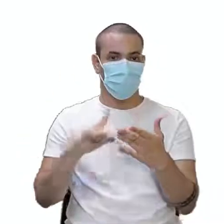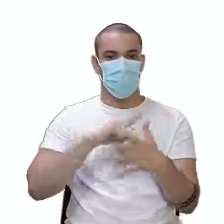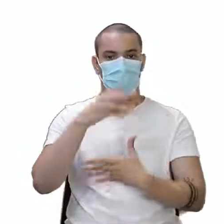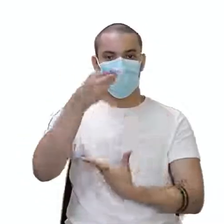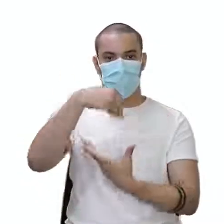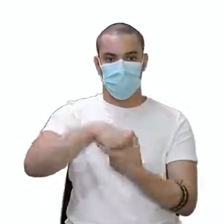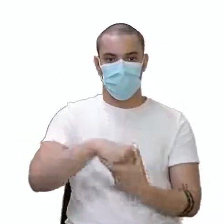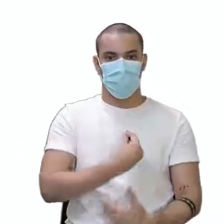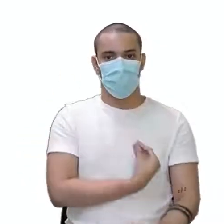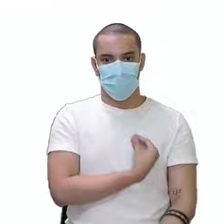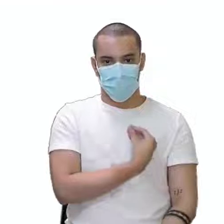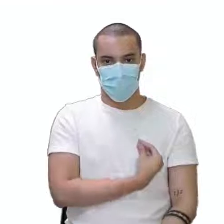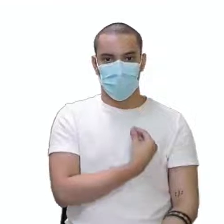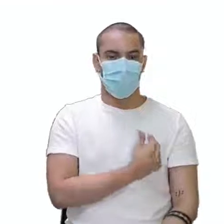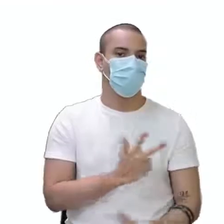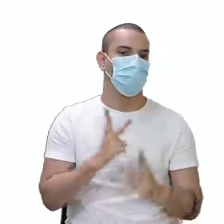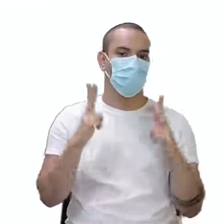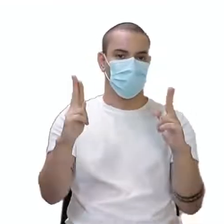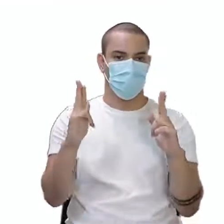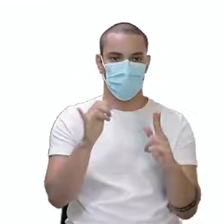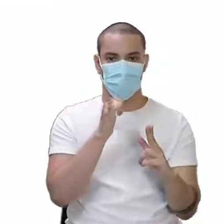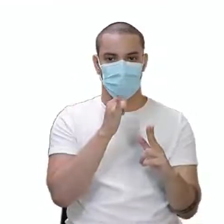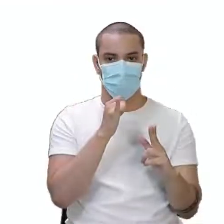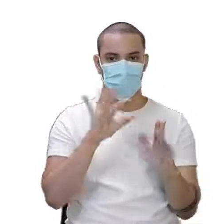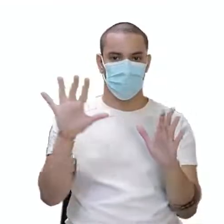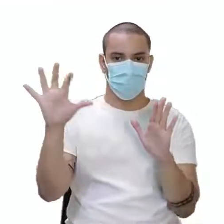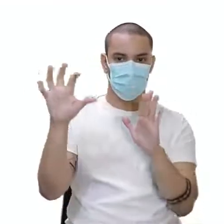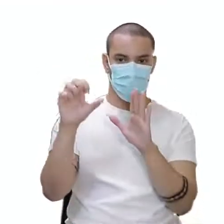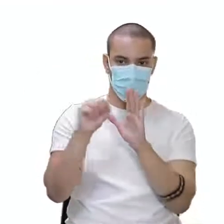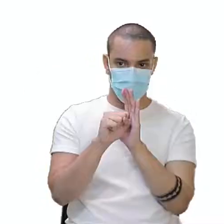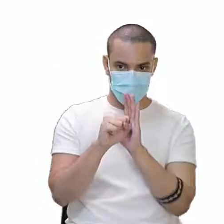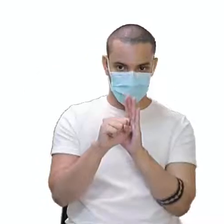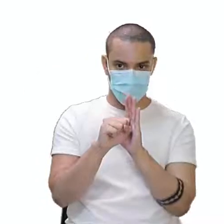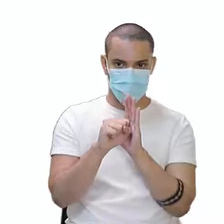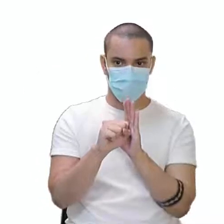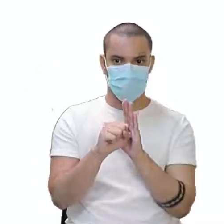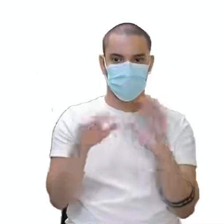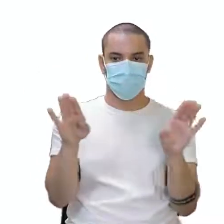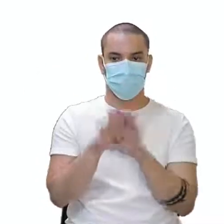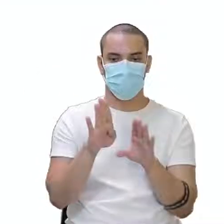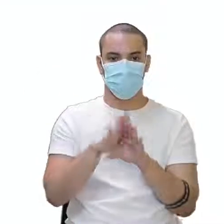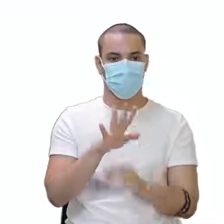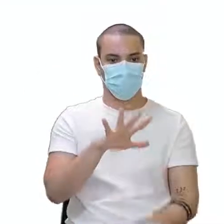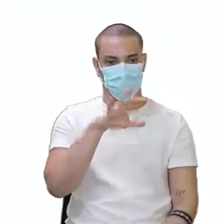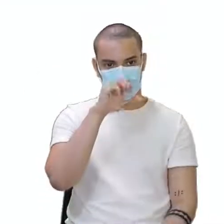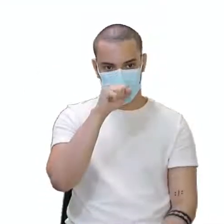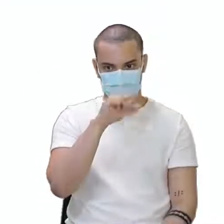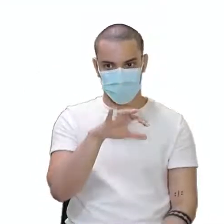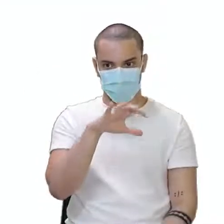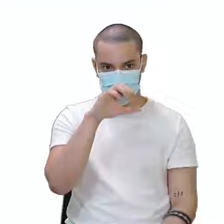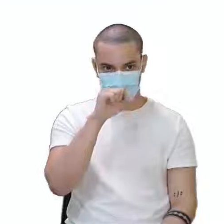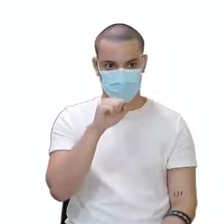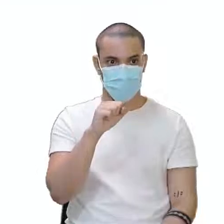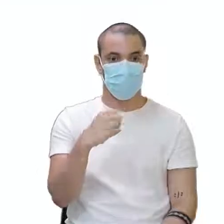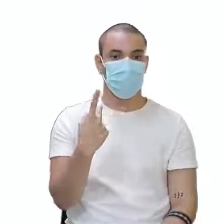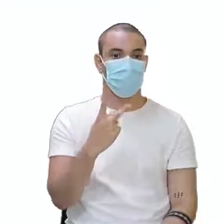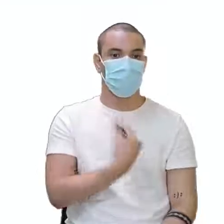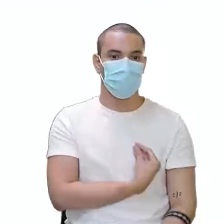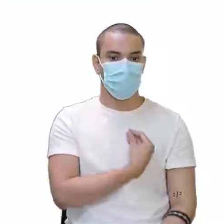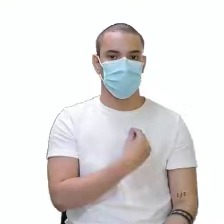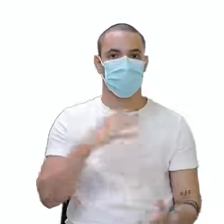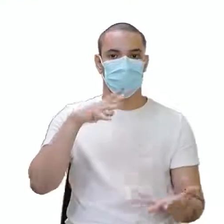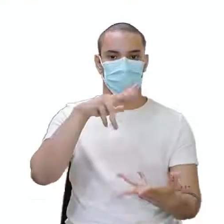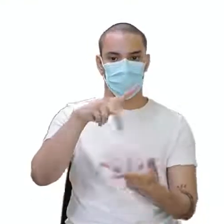envolvem os seres vivos, como a fotossíntese e a respiração. Sua presença